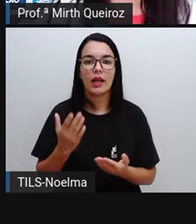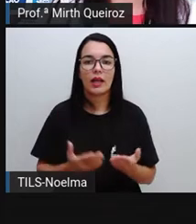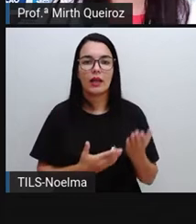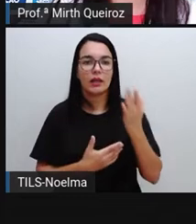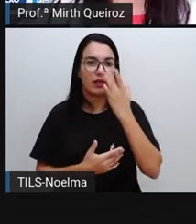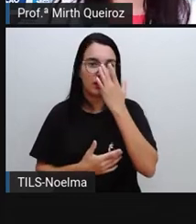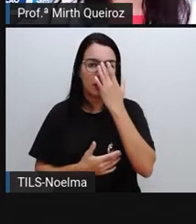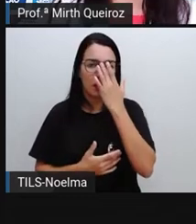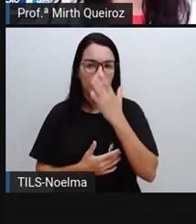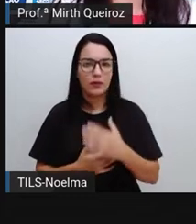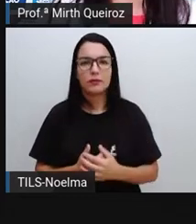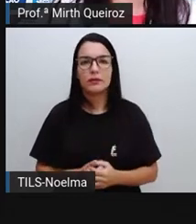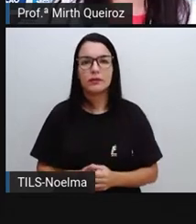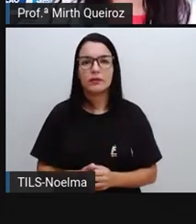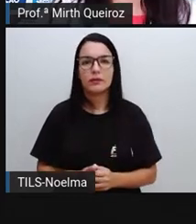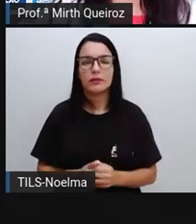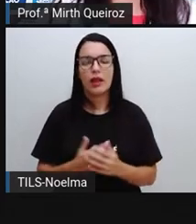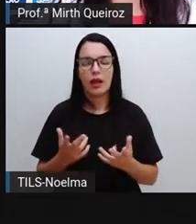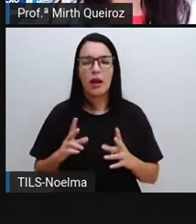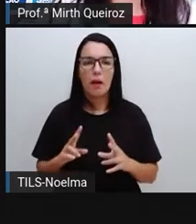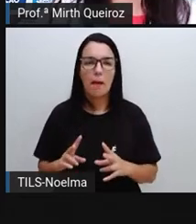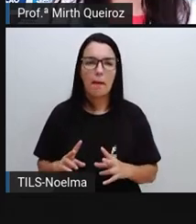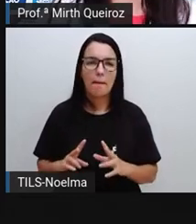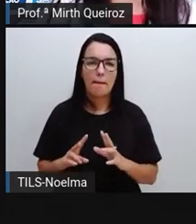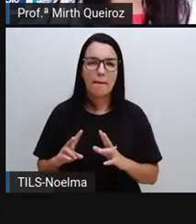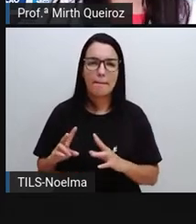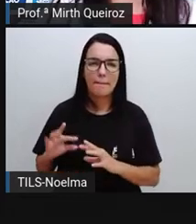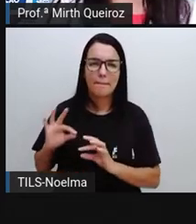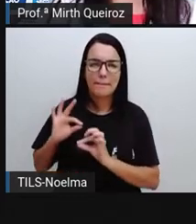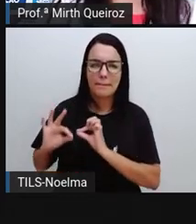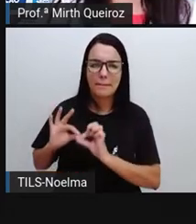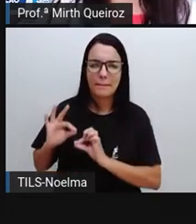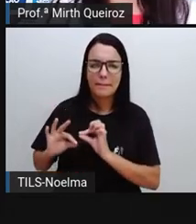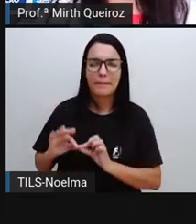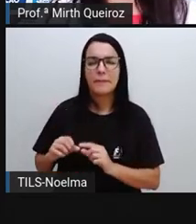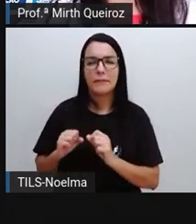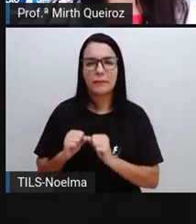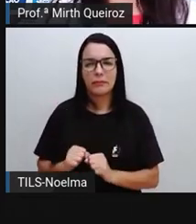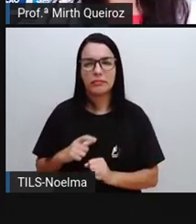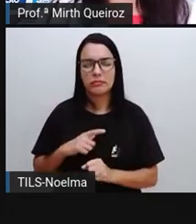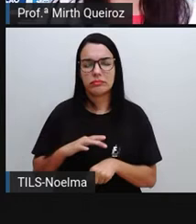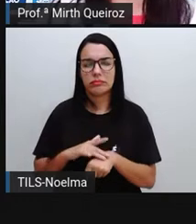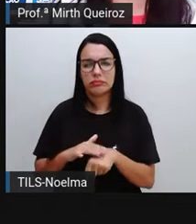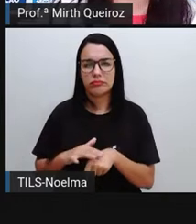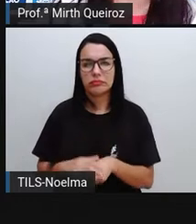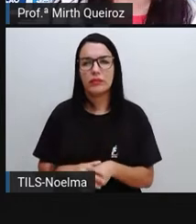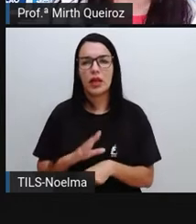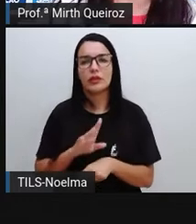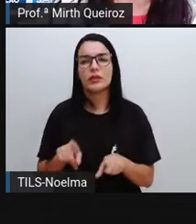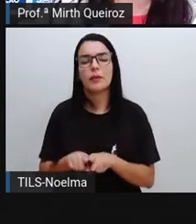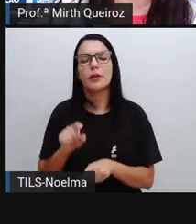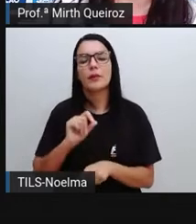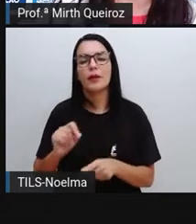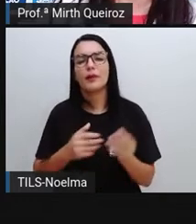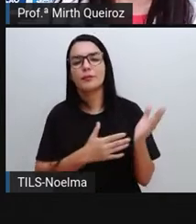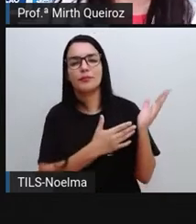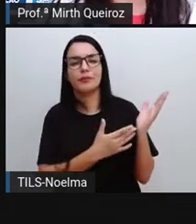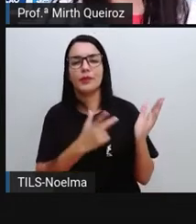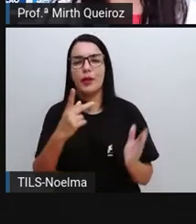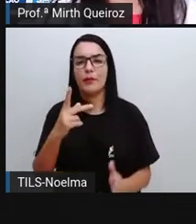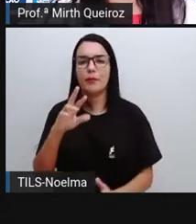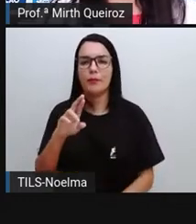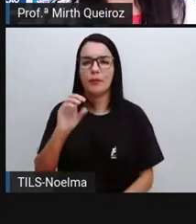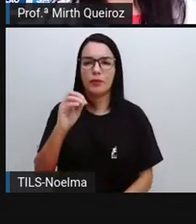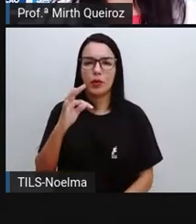Bactérias. O tétano, né? Pode causar doenças como o tétano. E também ainda tem aquelas doenças, né, que são causadas aí